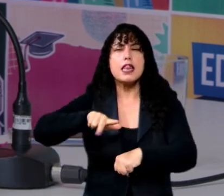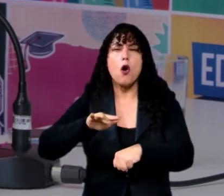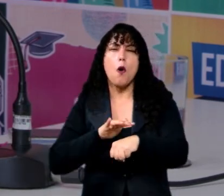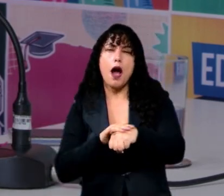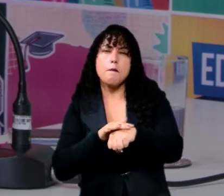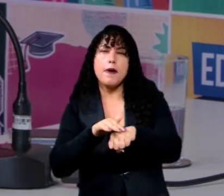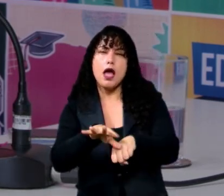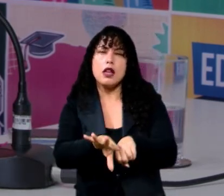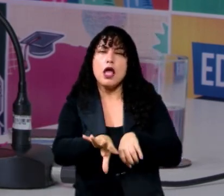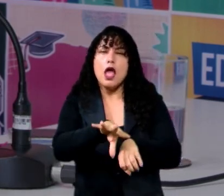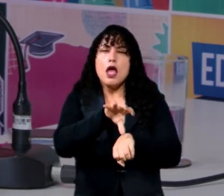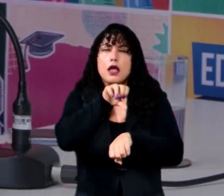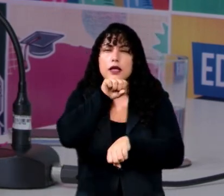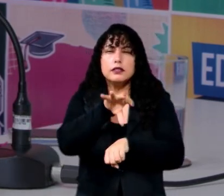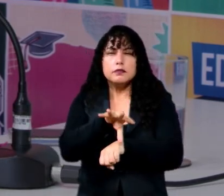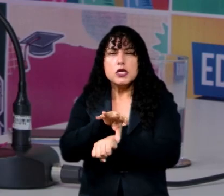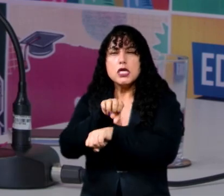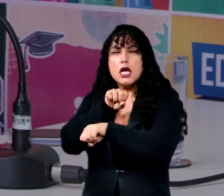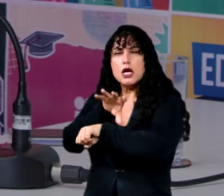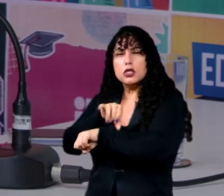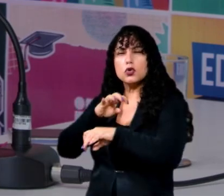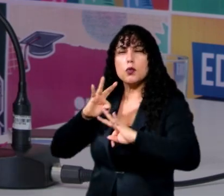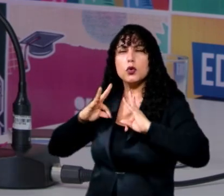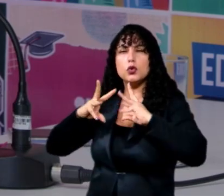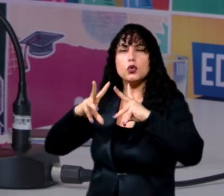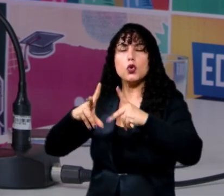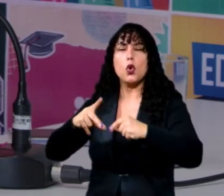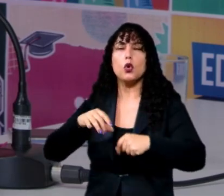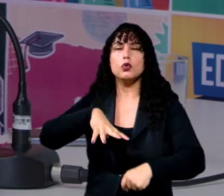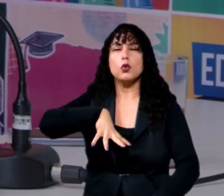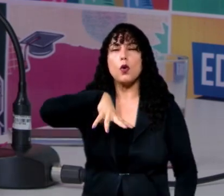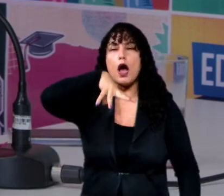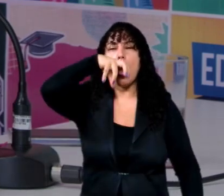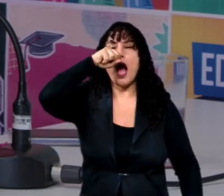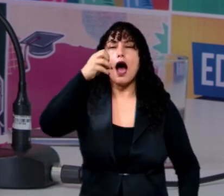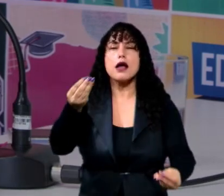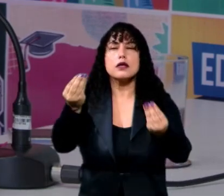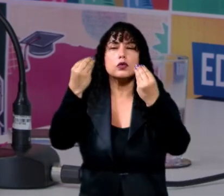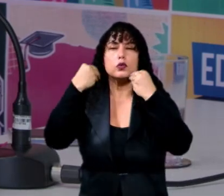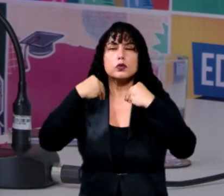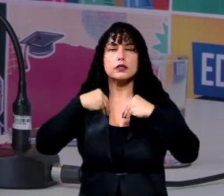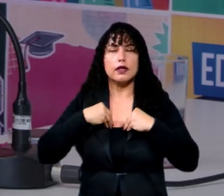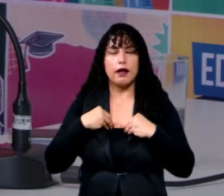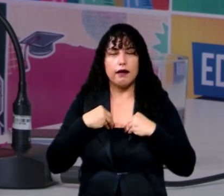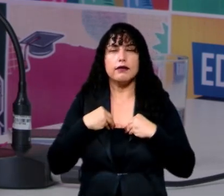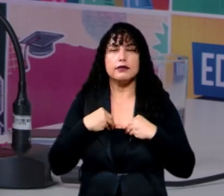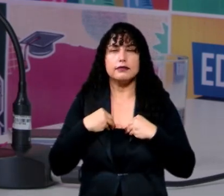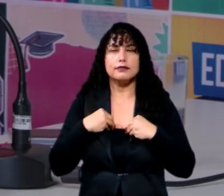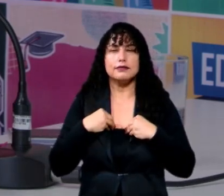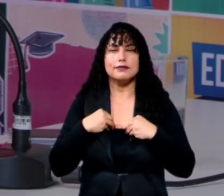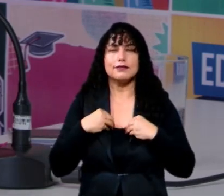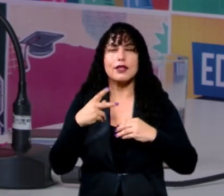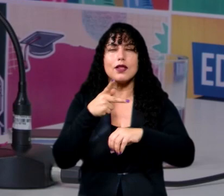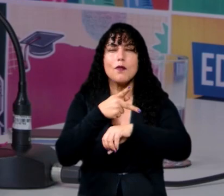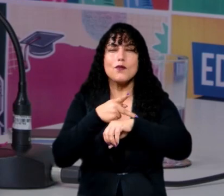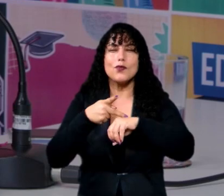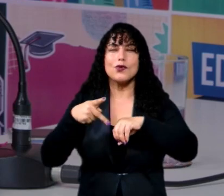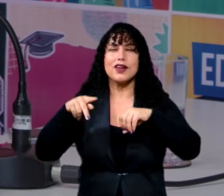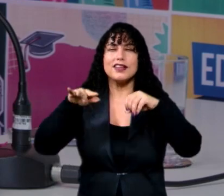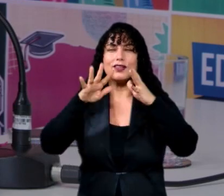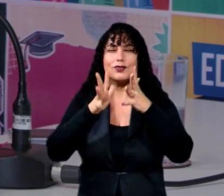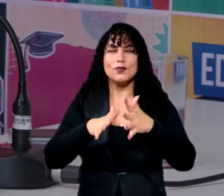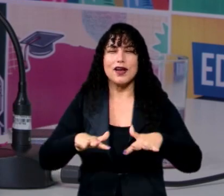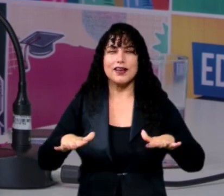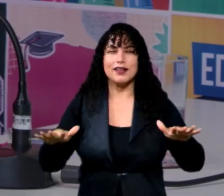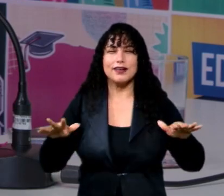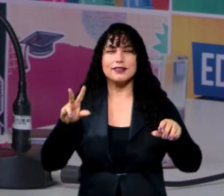pele respirando como um todo o ar que nos traz essa pureza de uma criança, né?